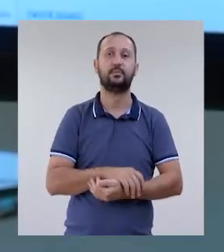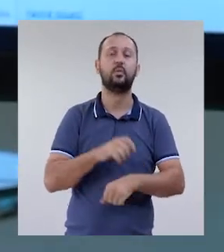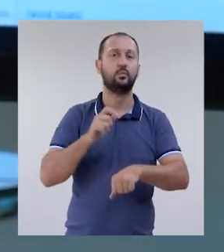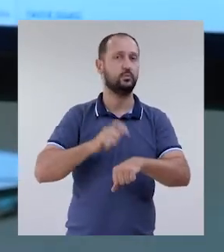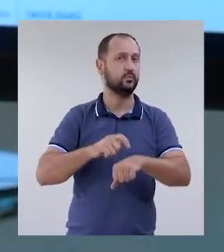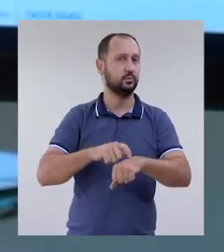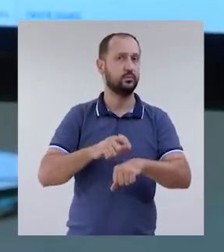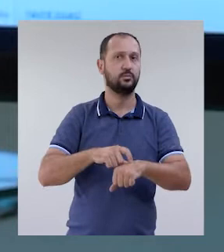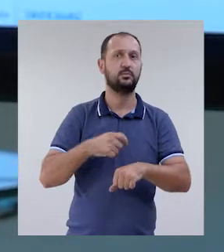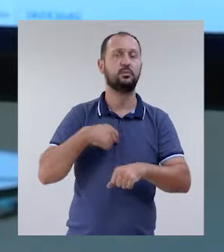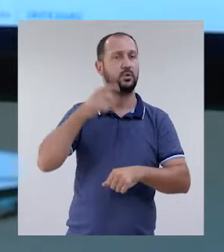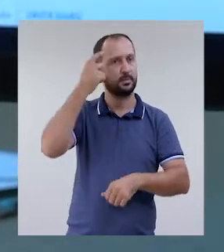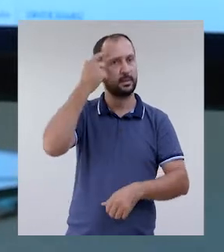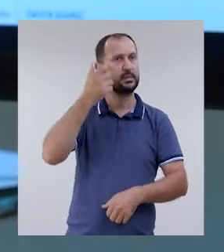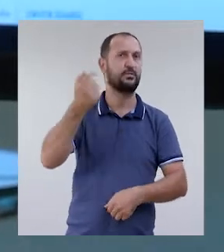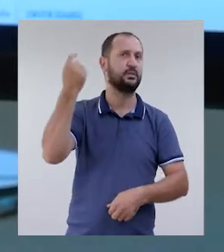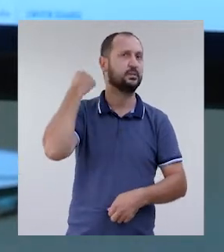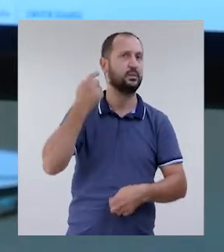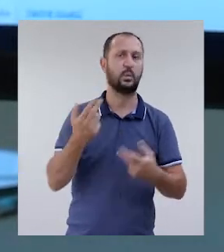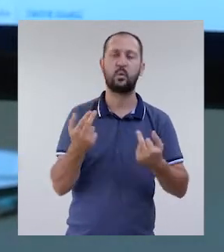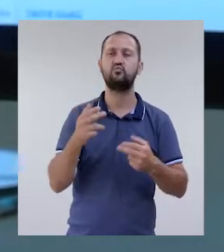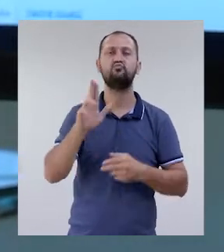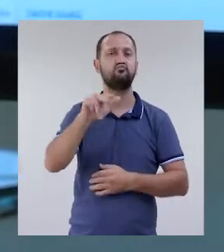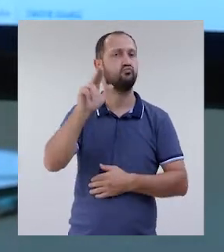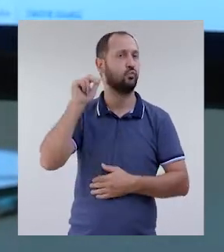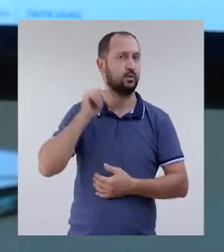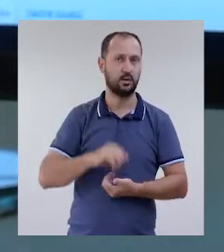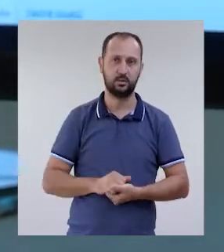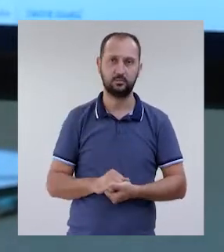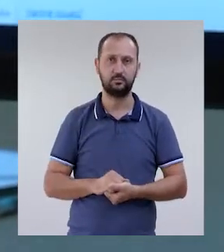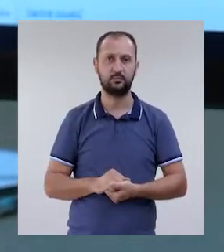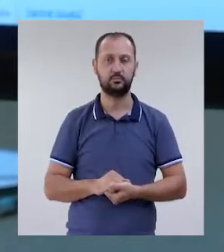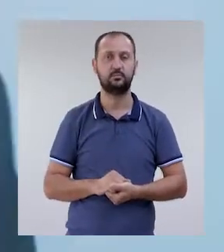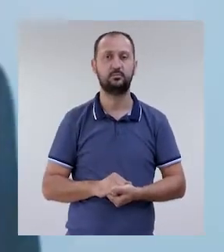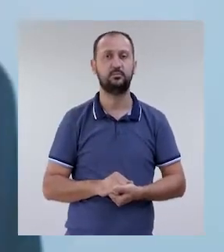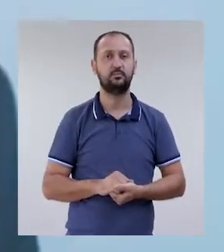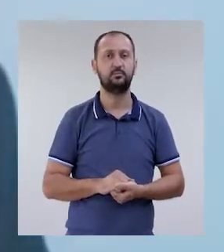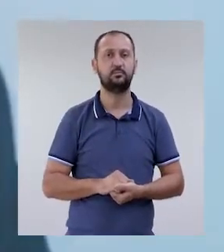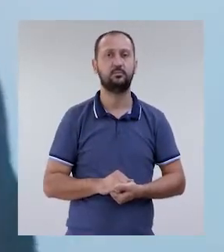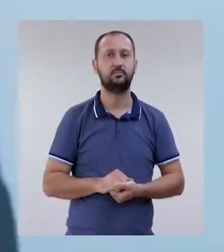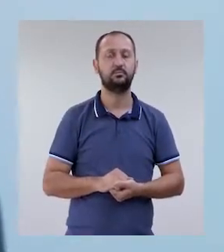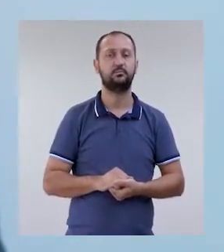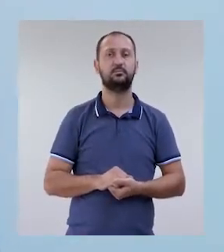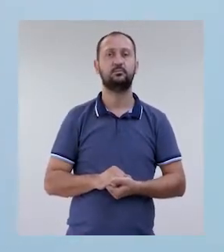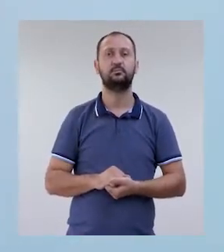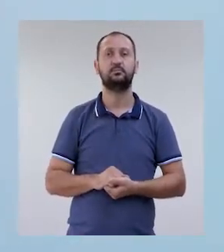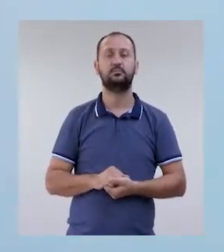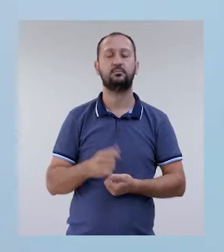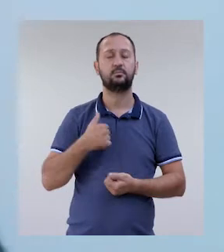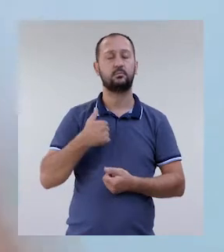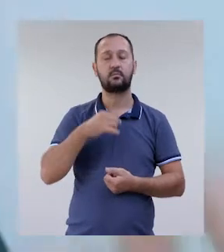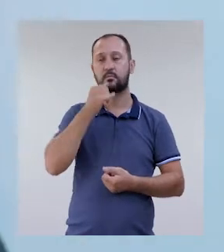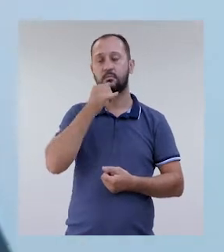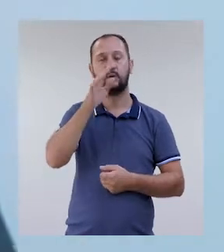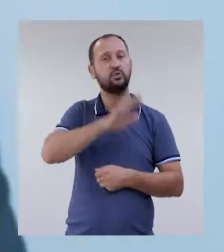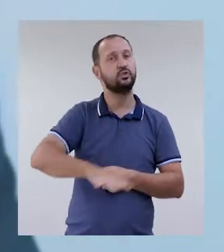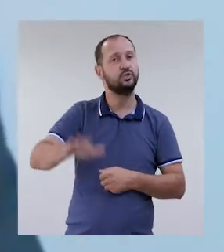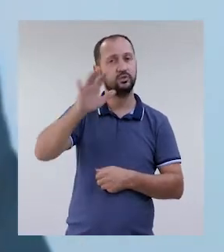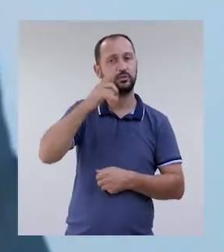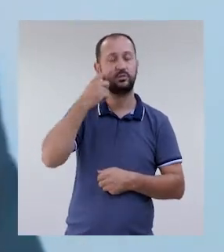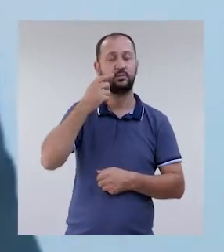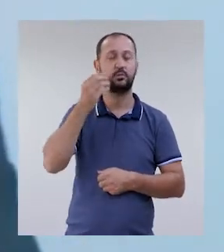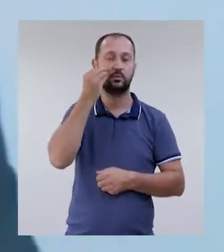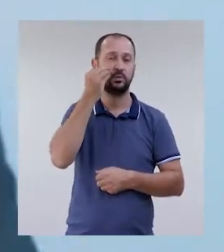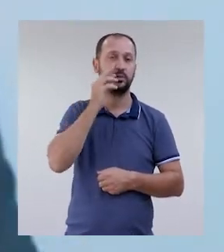Então, assim, é um tempo de resposta nunca imaginado há alguns anos atrás. Então, assim, o nosso, em linhas gerais, vem